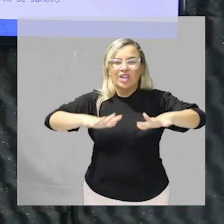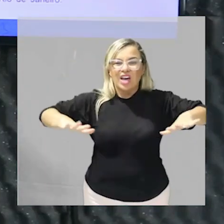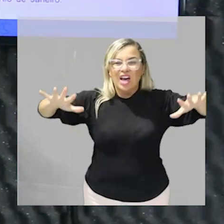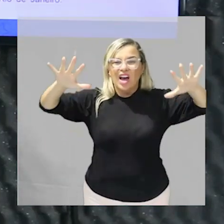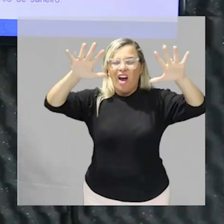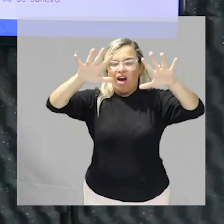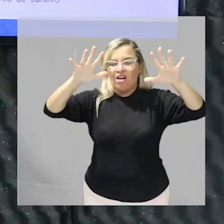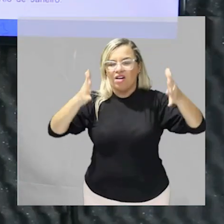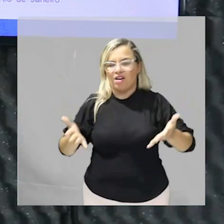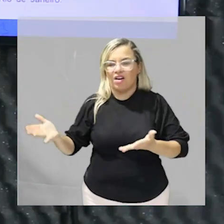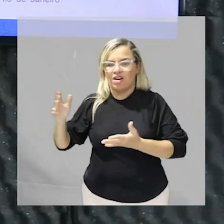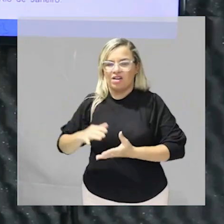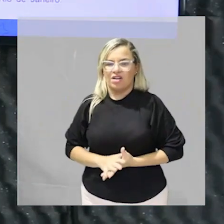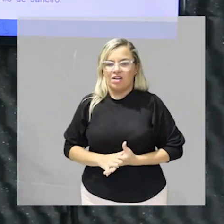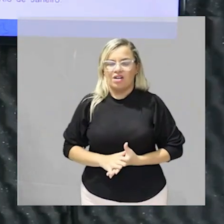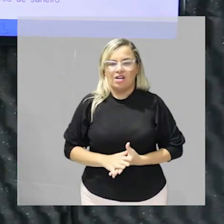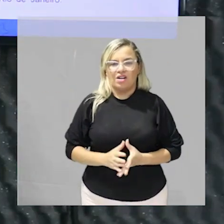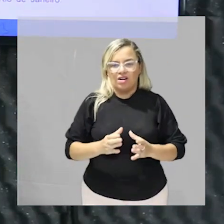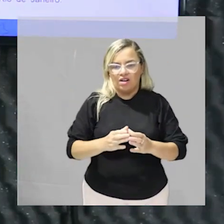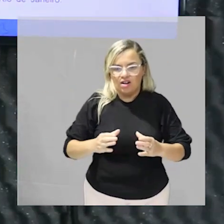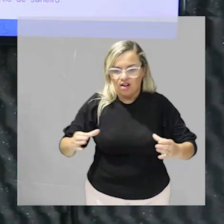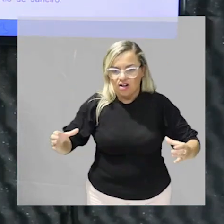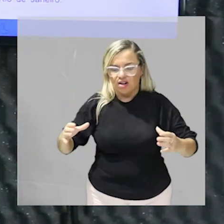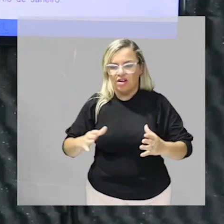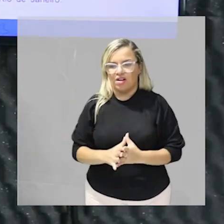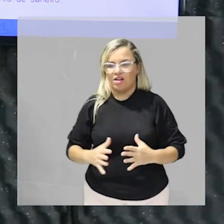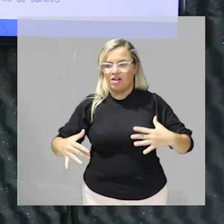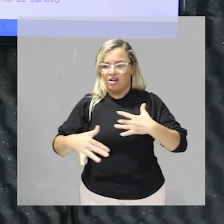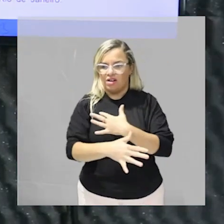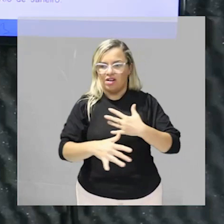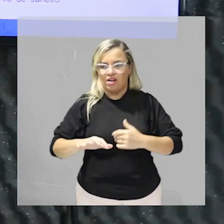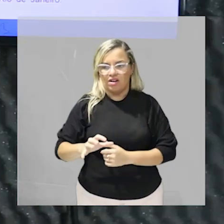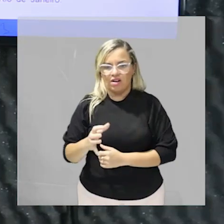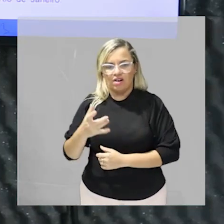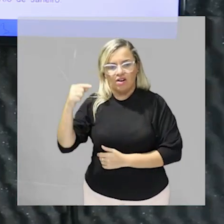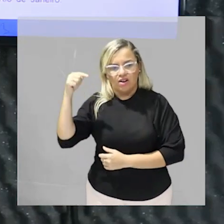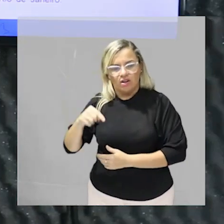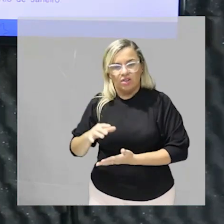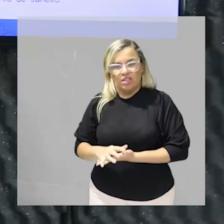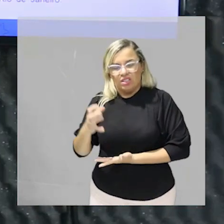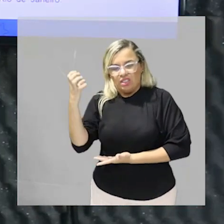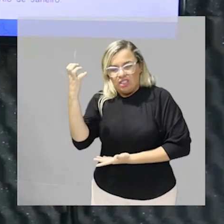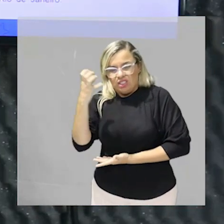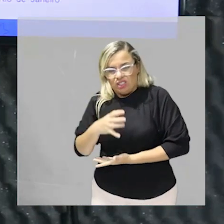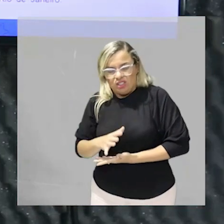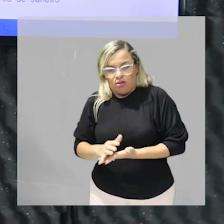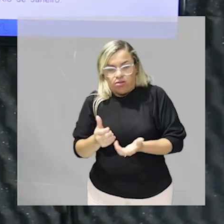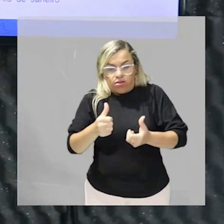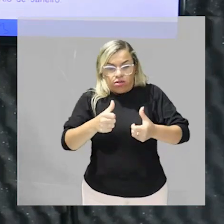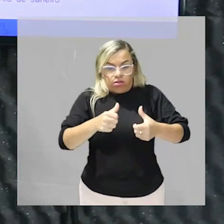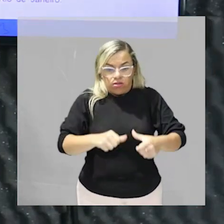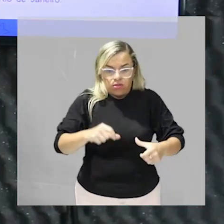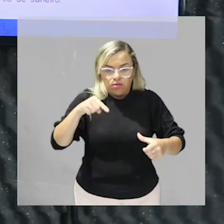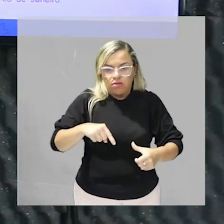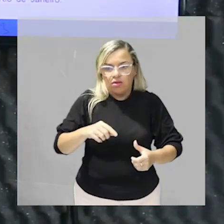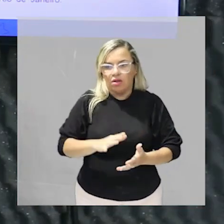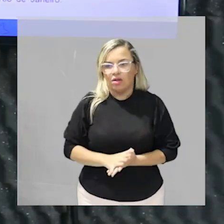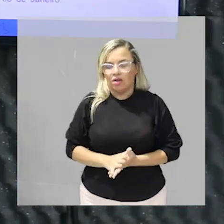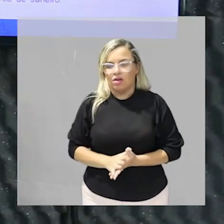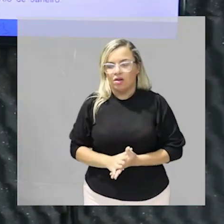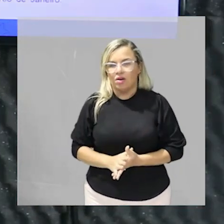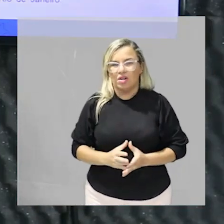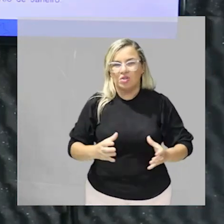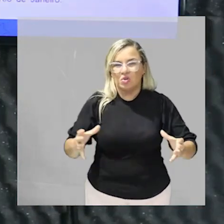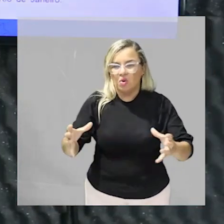seguinte, ó, nas grandes cidades esse fenômeno tende a se agravar, uma vez que a expressiva concentração de indústrias